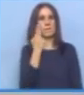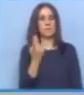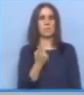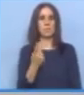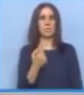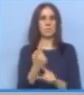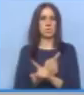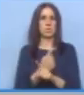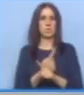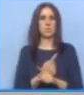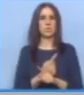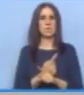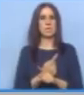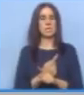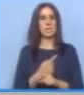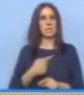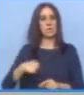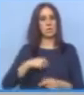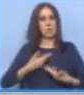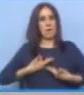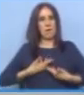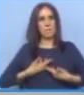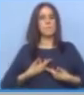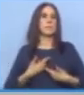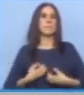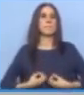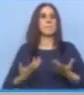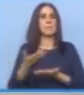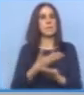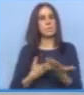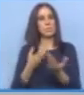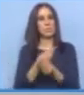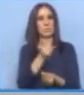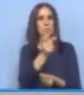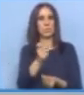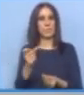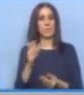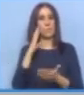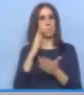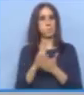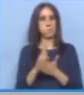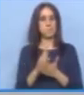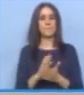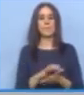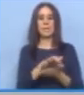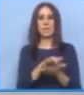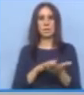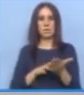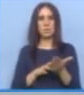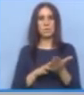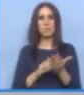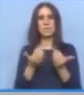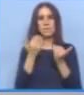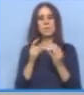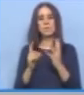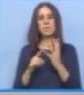vivemos as coisas e os nossos bens e as partilhamos com os outros. Finalmente, o texto dá-nos